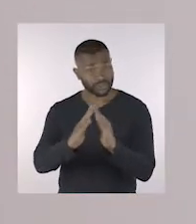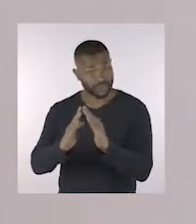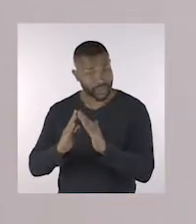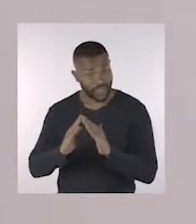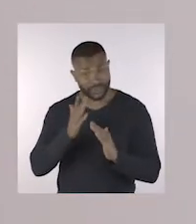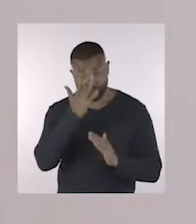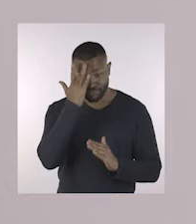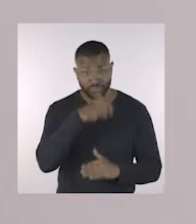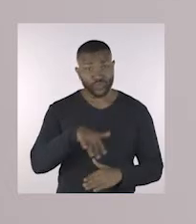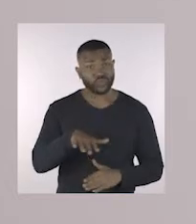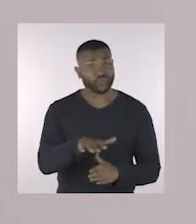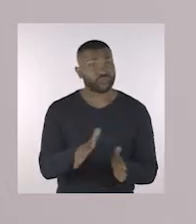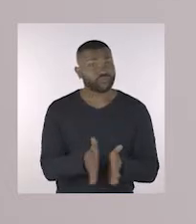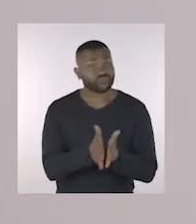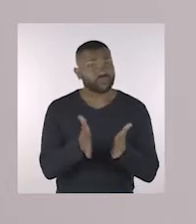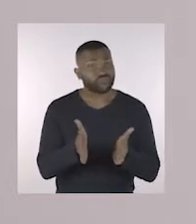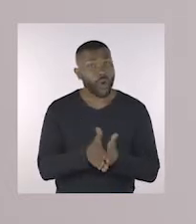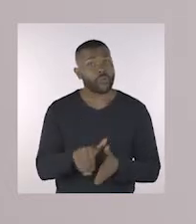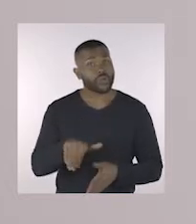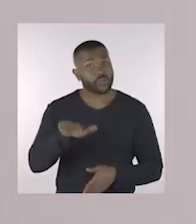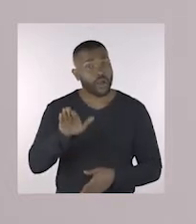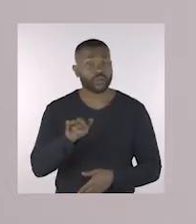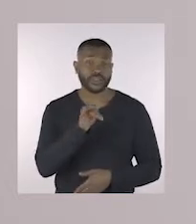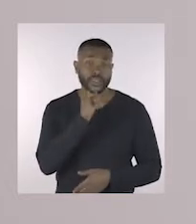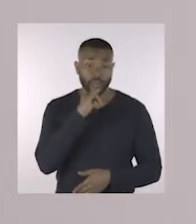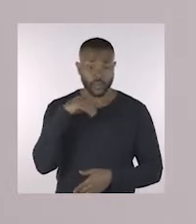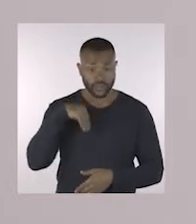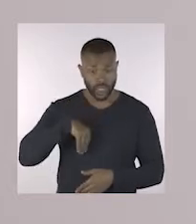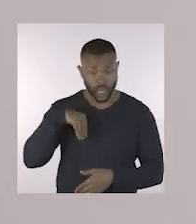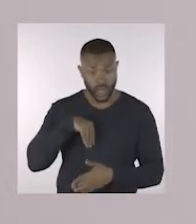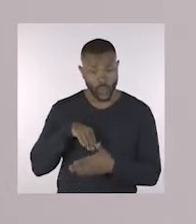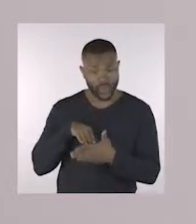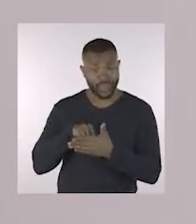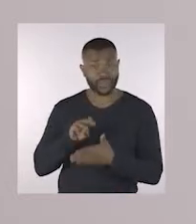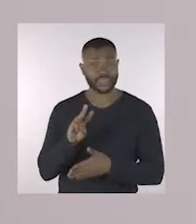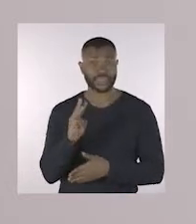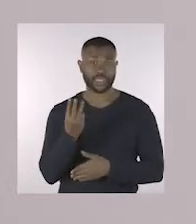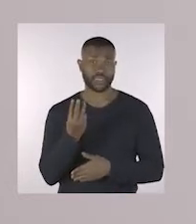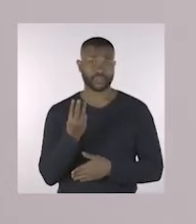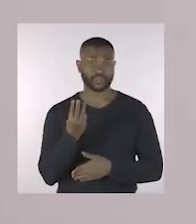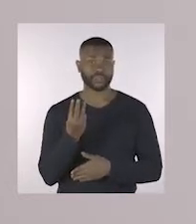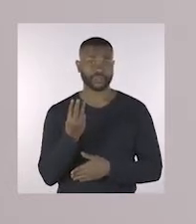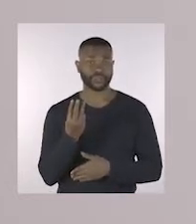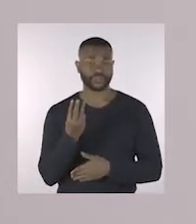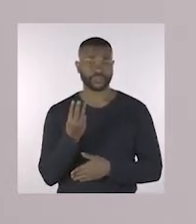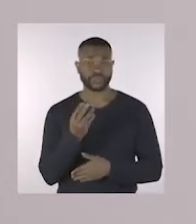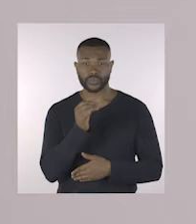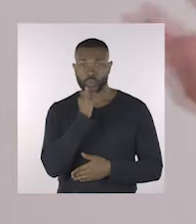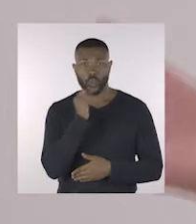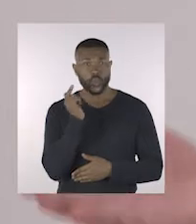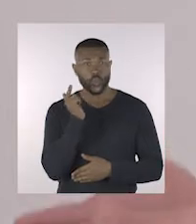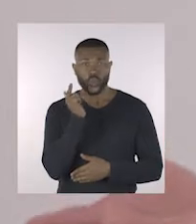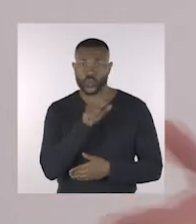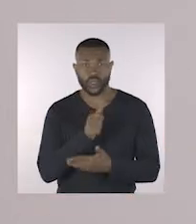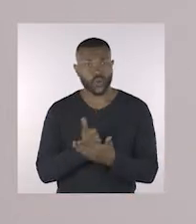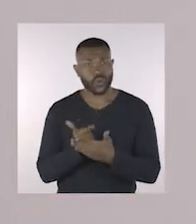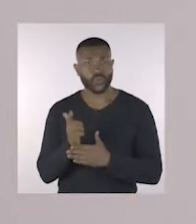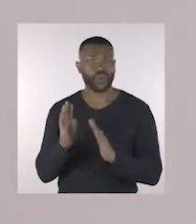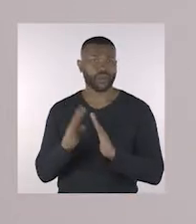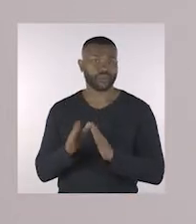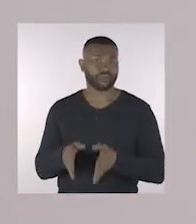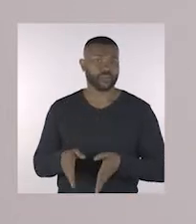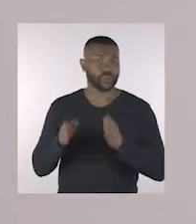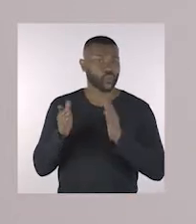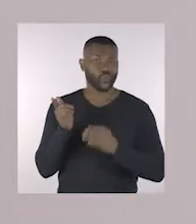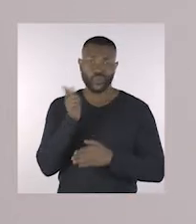unidades para os mais pobres para as pessoas que têm renda até três salários mínimos que hoje não conseguem